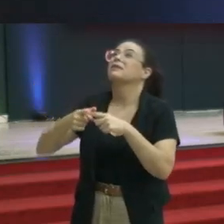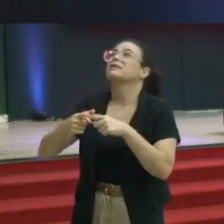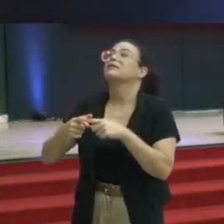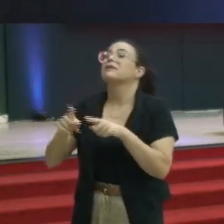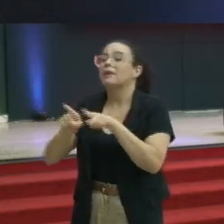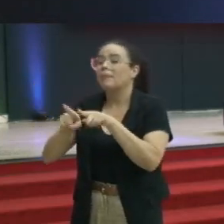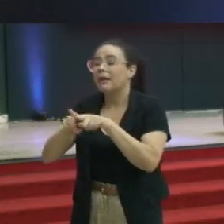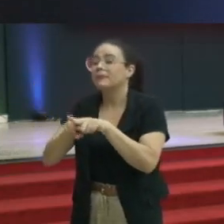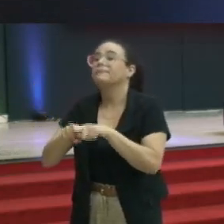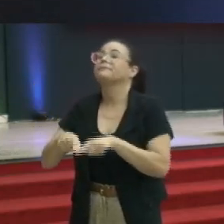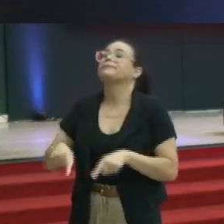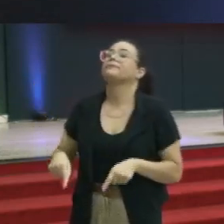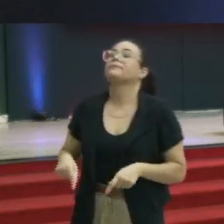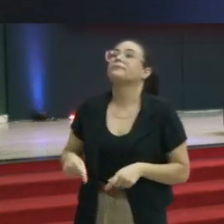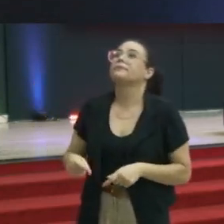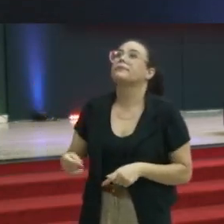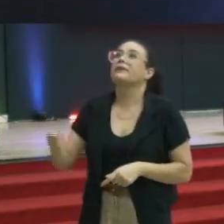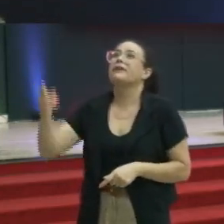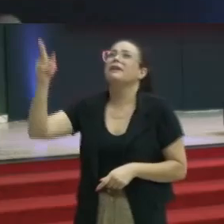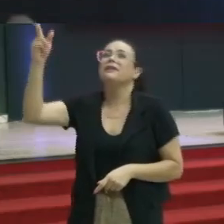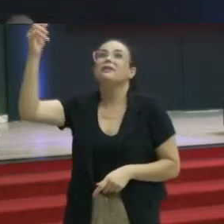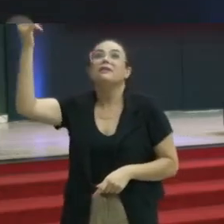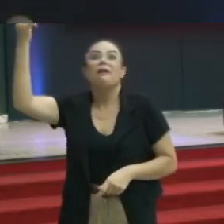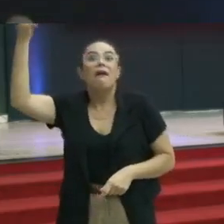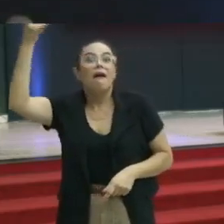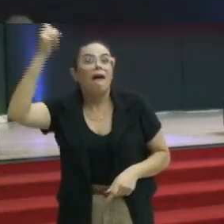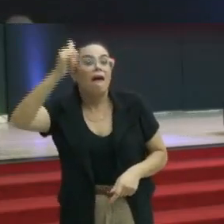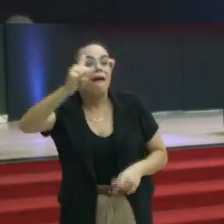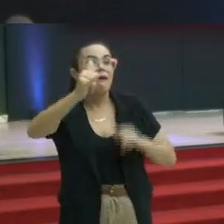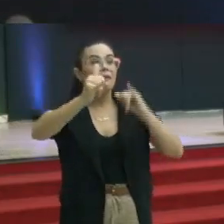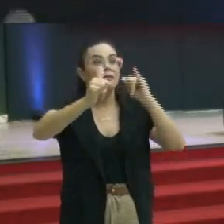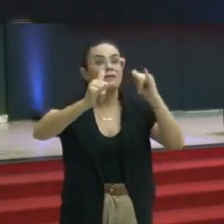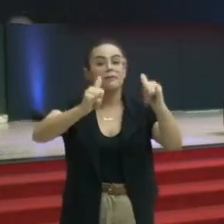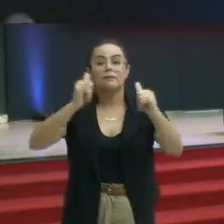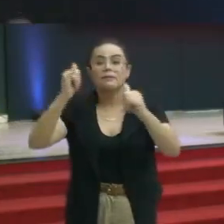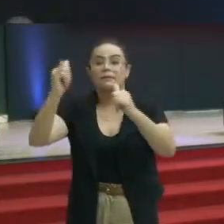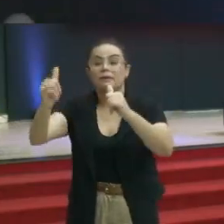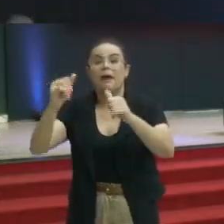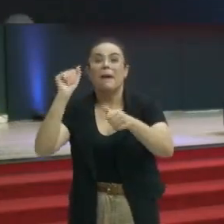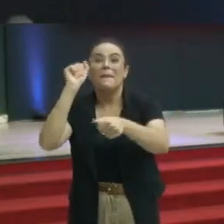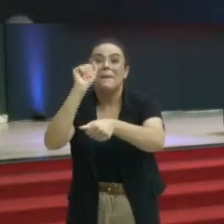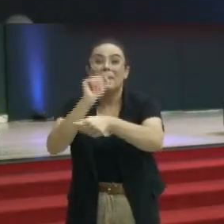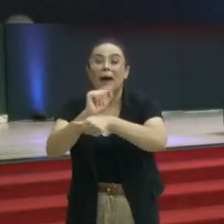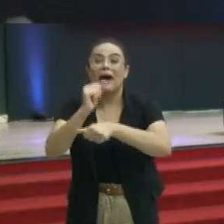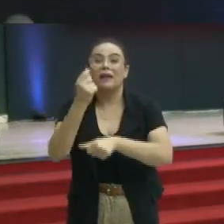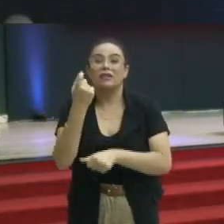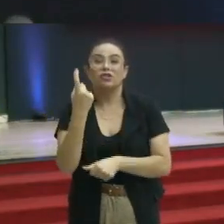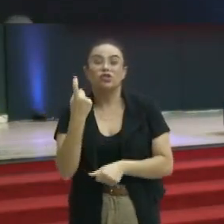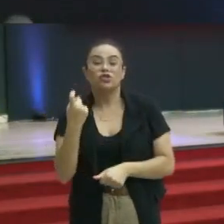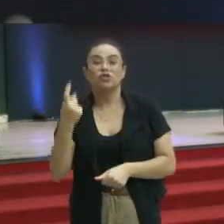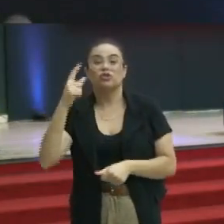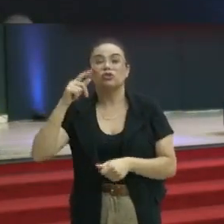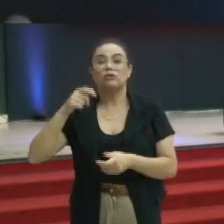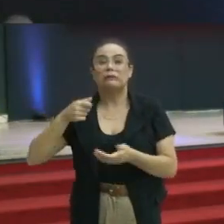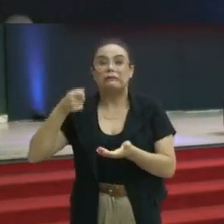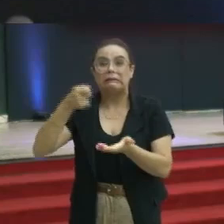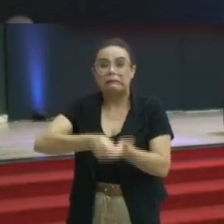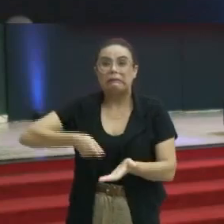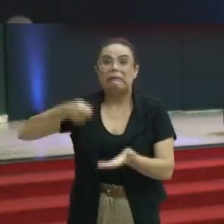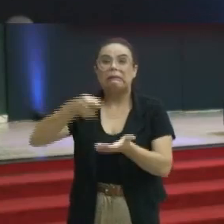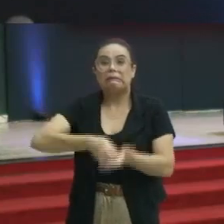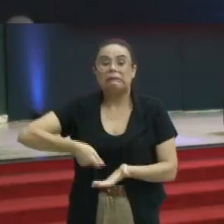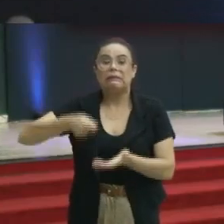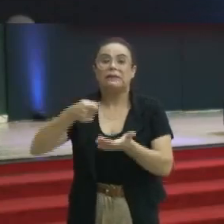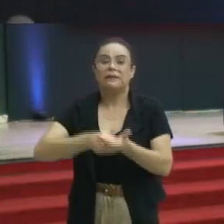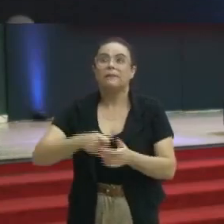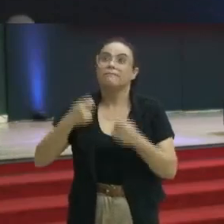Deus está falando comigo e com você. Pare de tentar e comece a